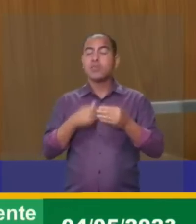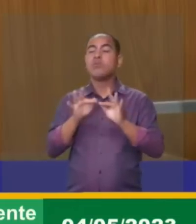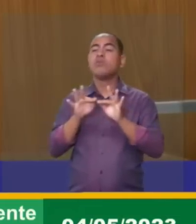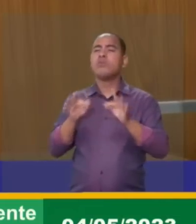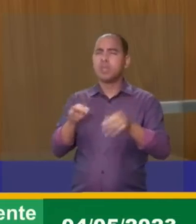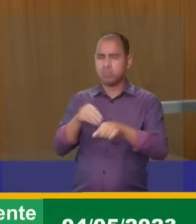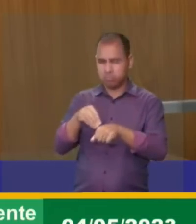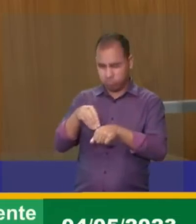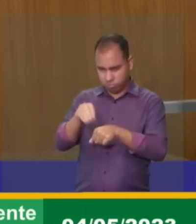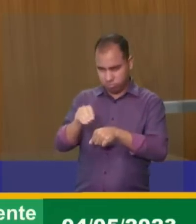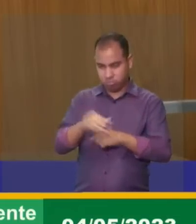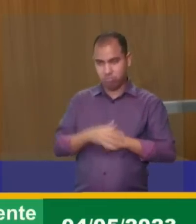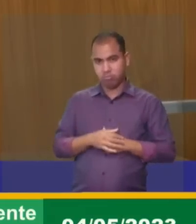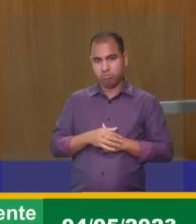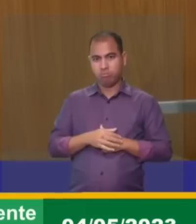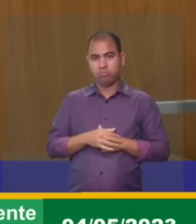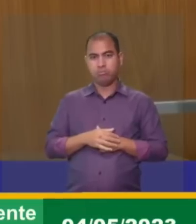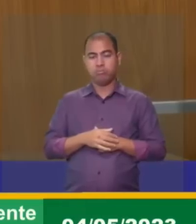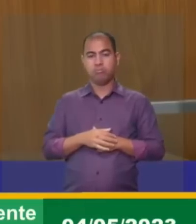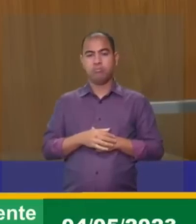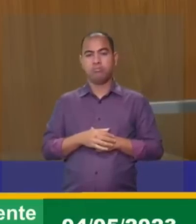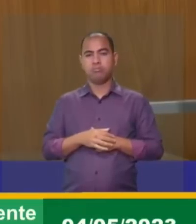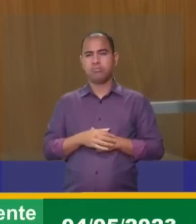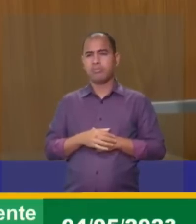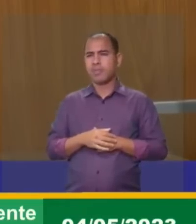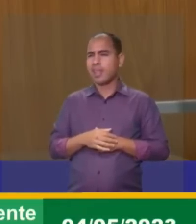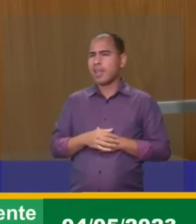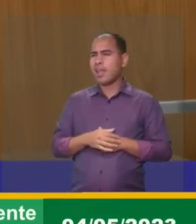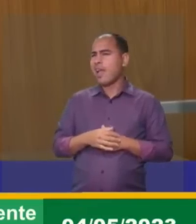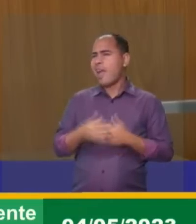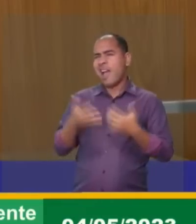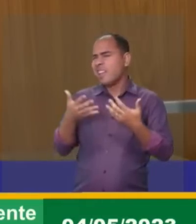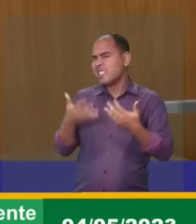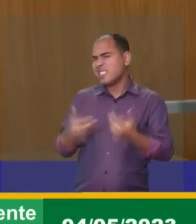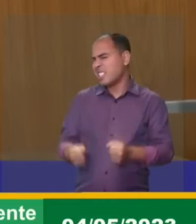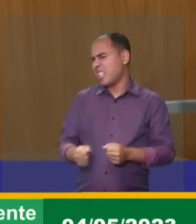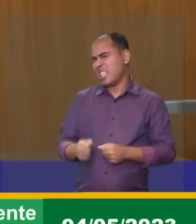assim Aceita que dói menos